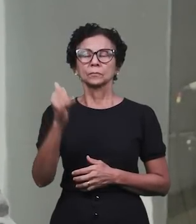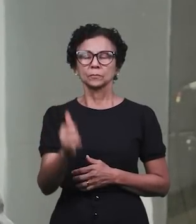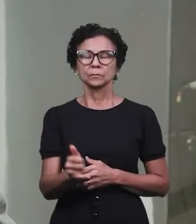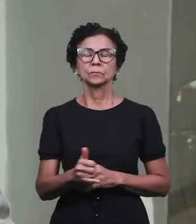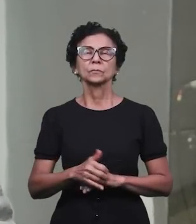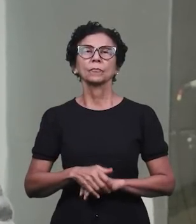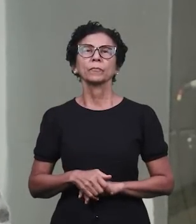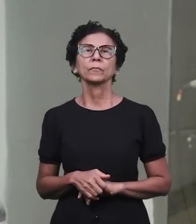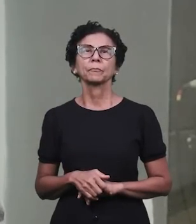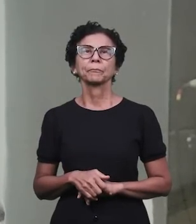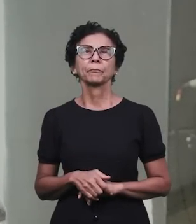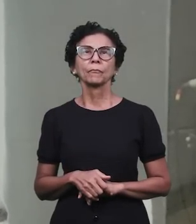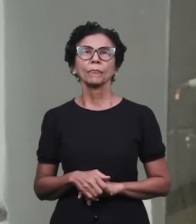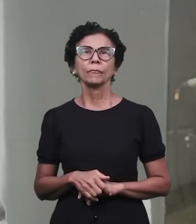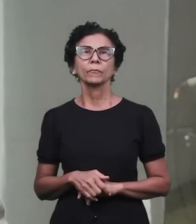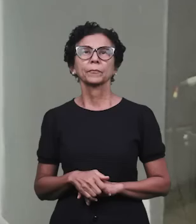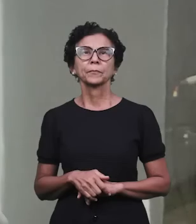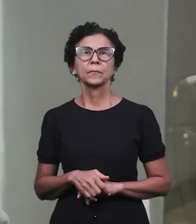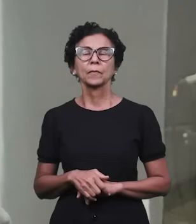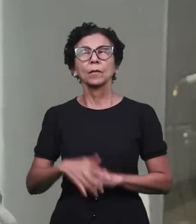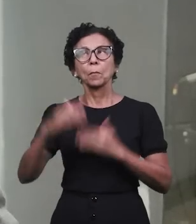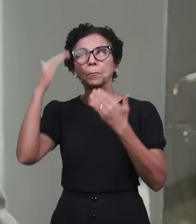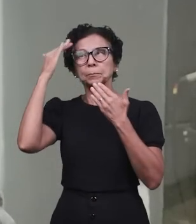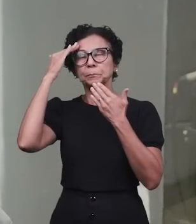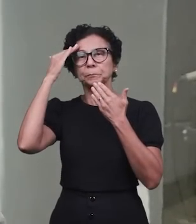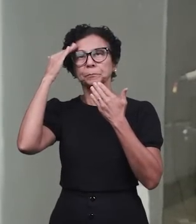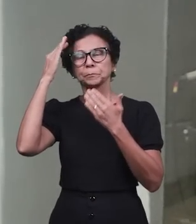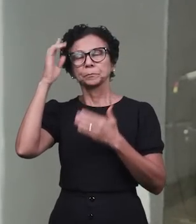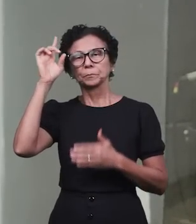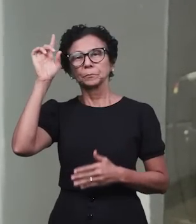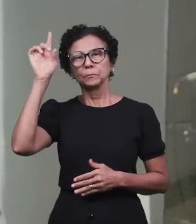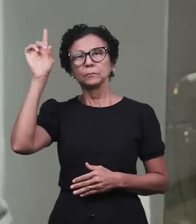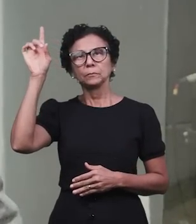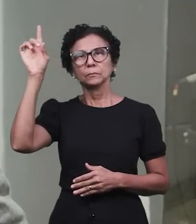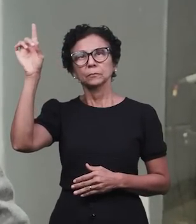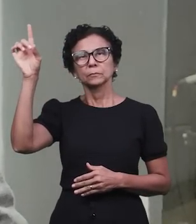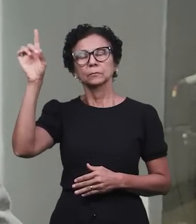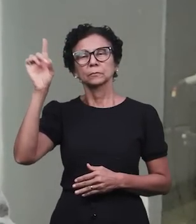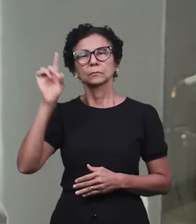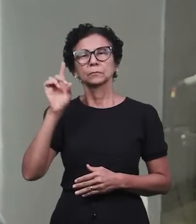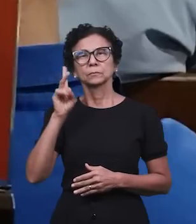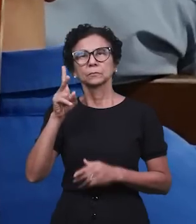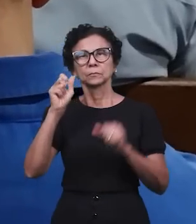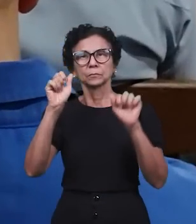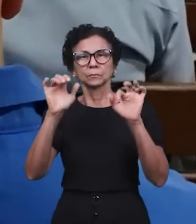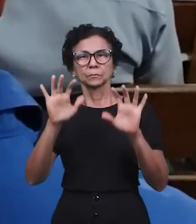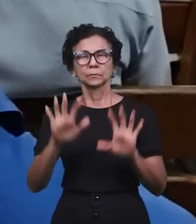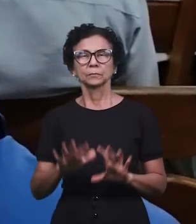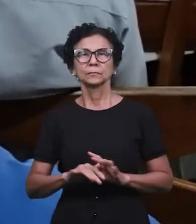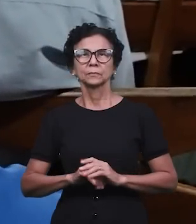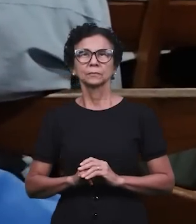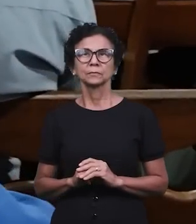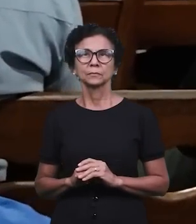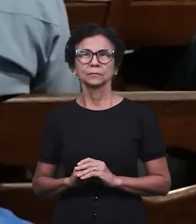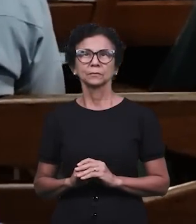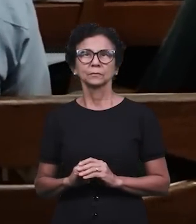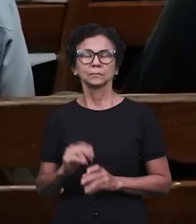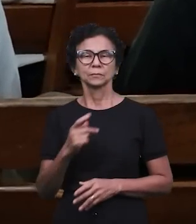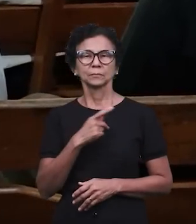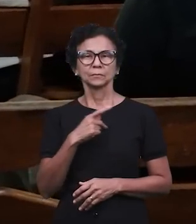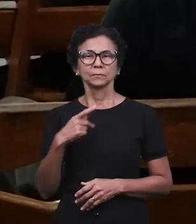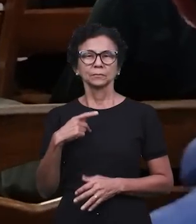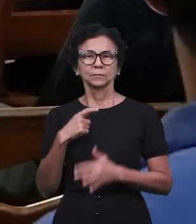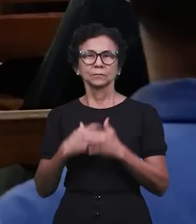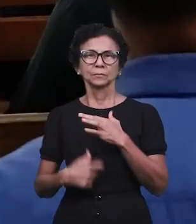nos edificou e nós agradecemos a Deus e que Deus continue abençoando aqui os pastores, os obreiros, com